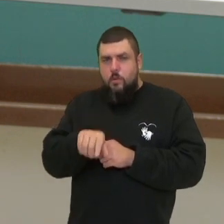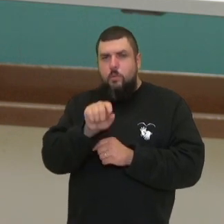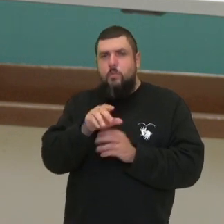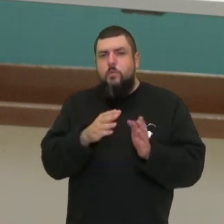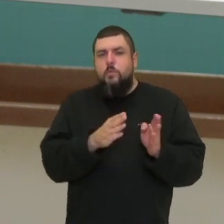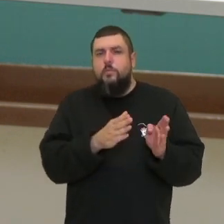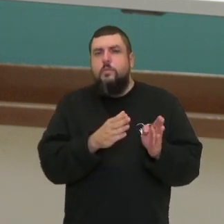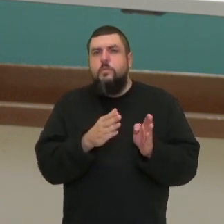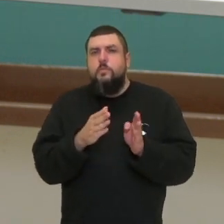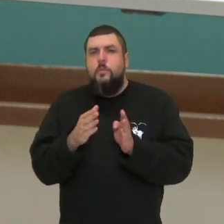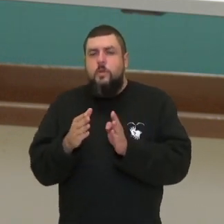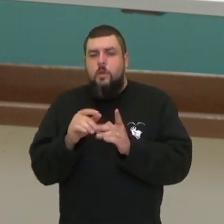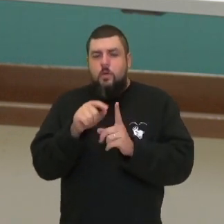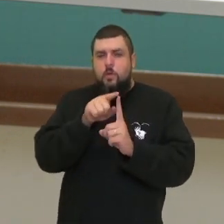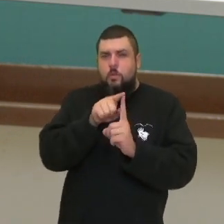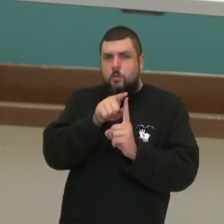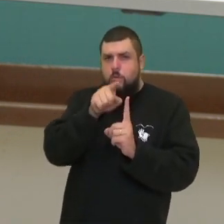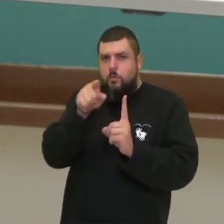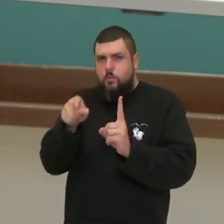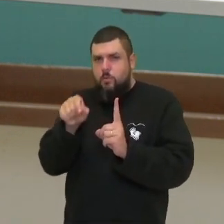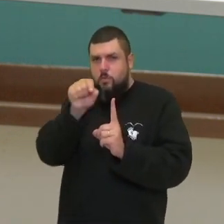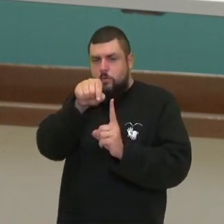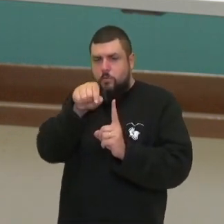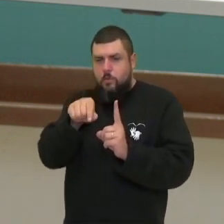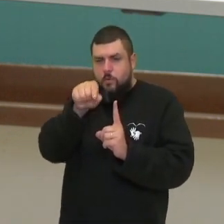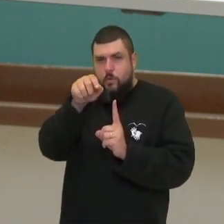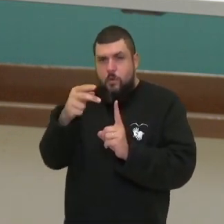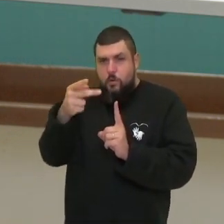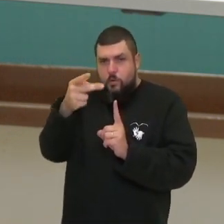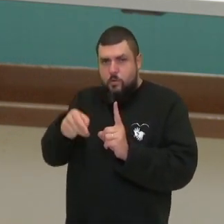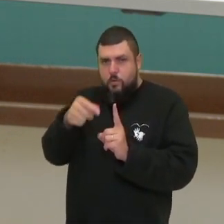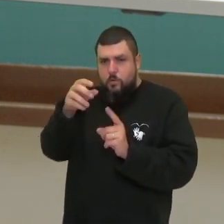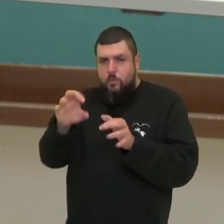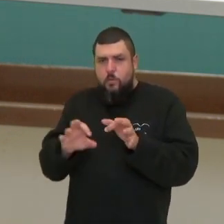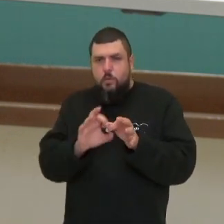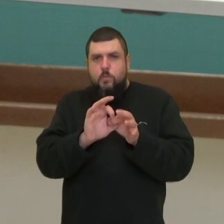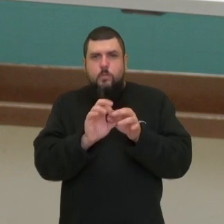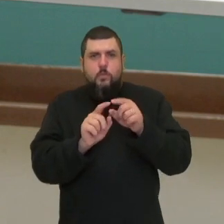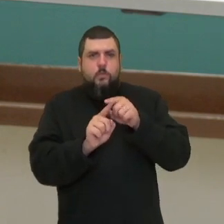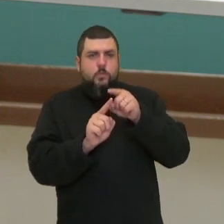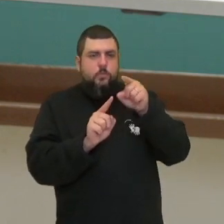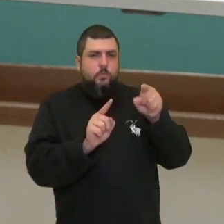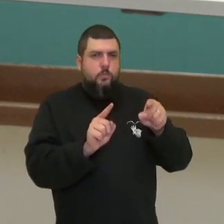aquela em que o próximo termo depende do termo anterior.